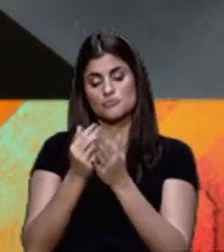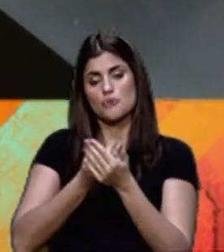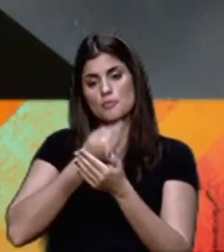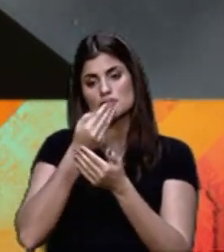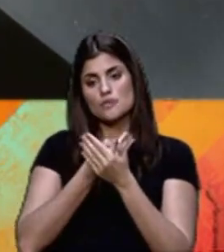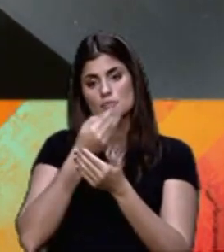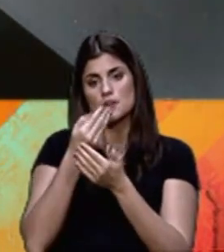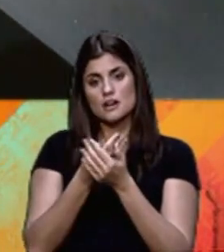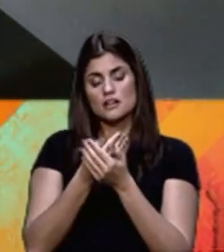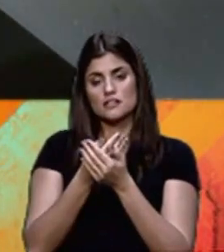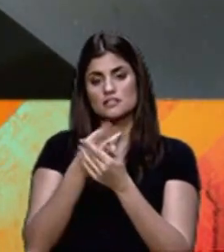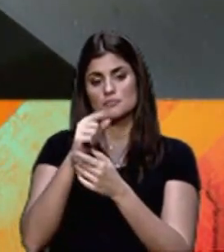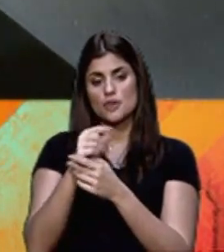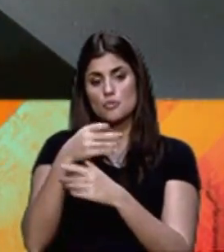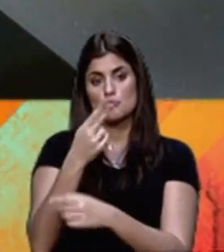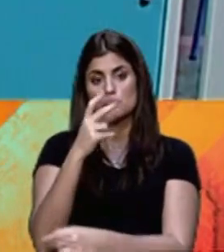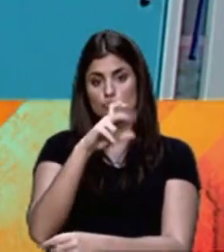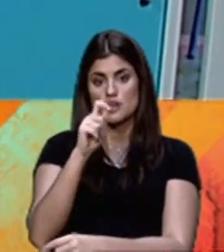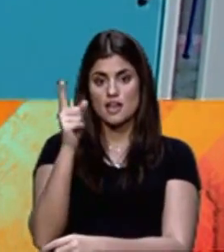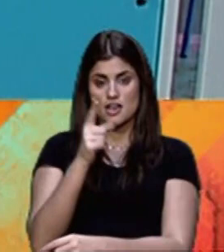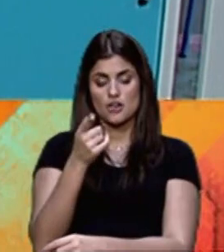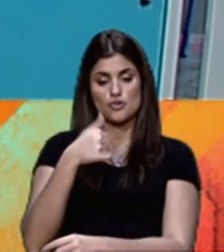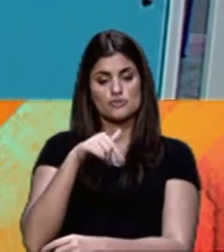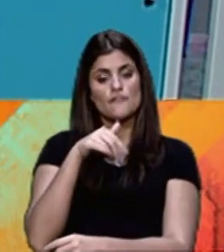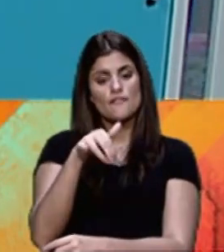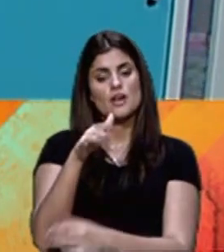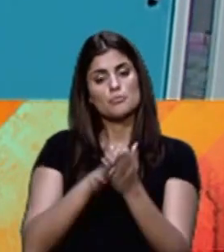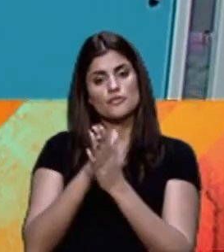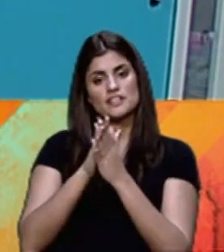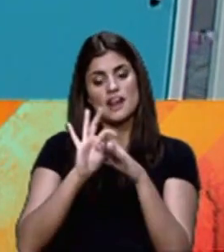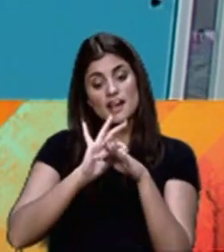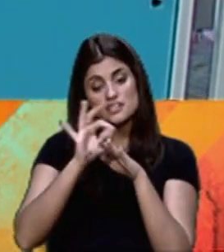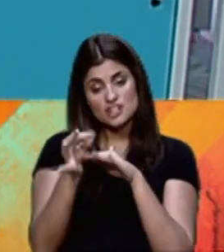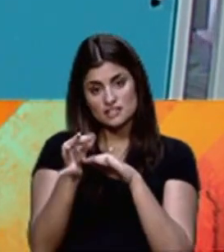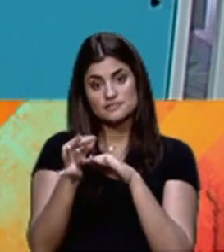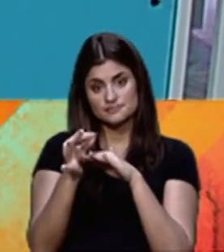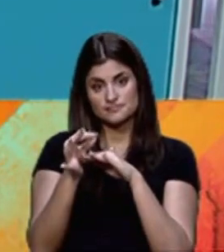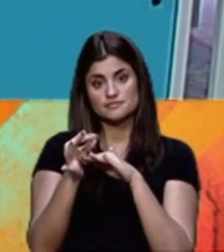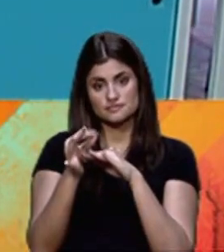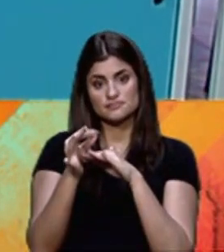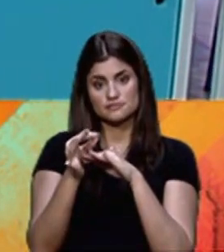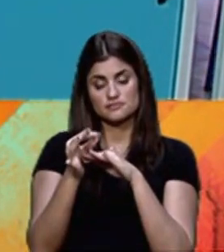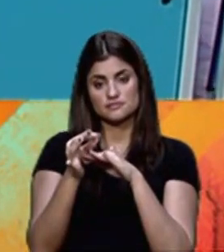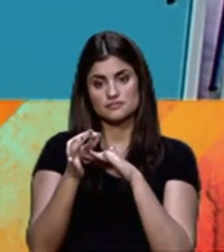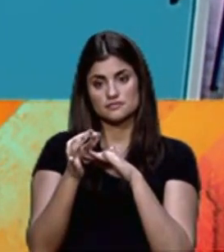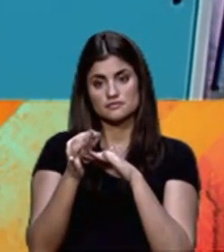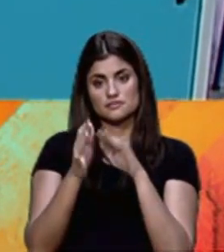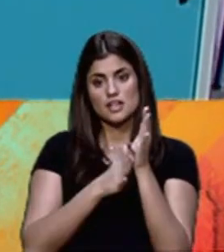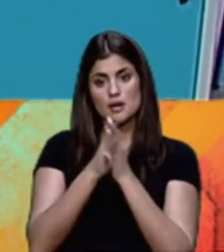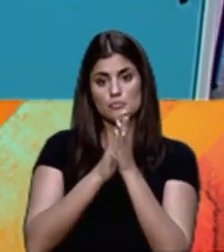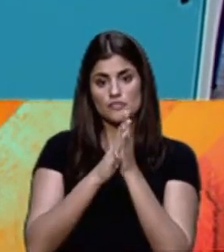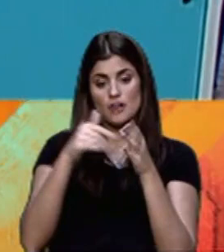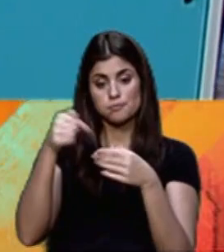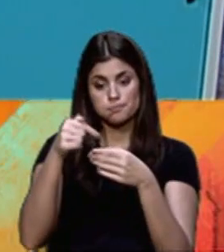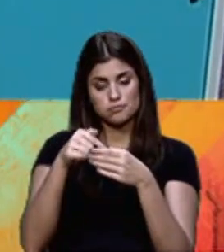sopa ou para um puré e nós vamos aproveitar a casca, ok? Basicamente é aproveitar... Ai, não vamos aproveitar esse recheio.